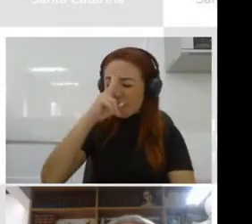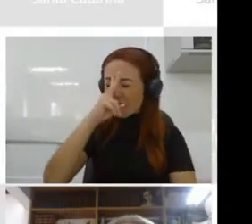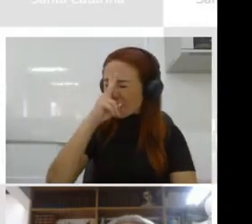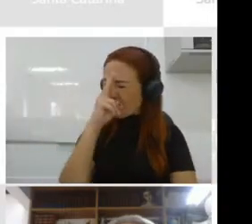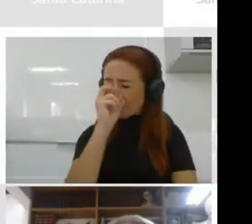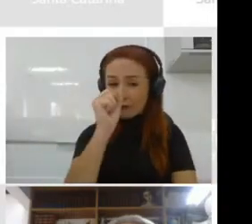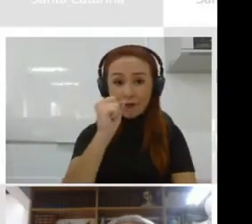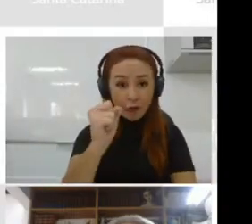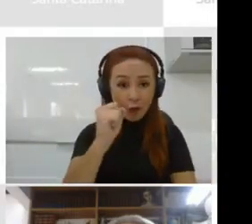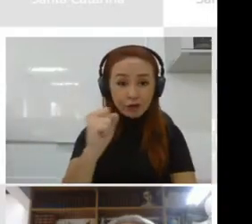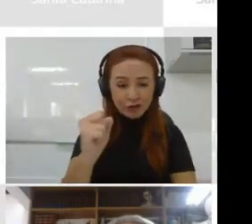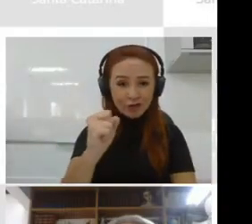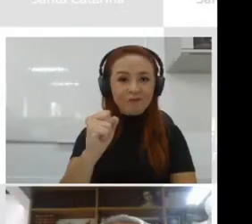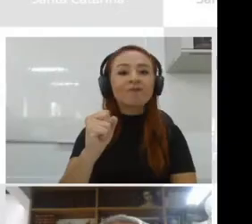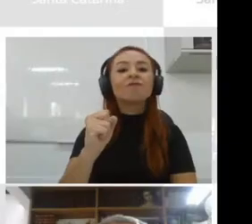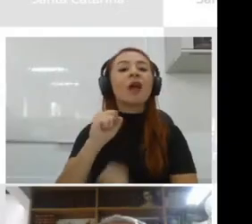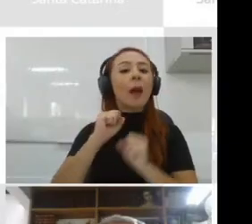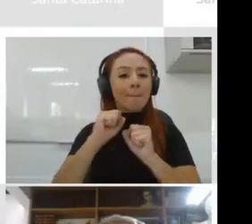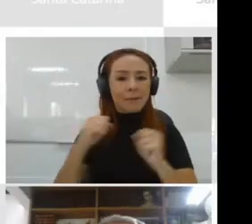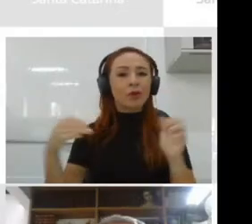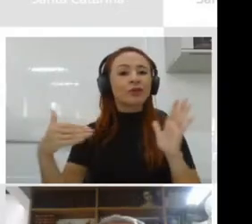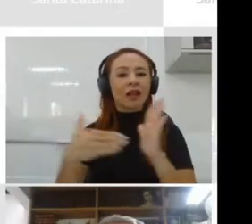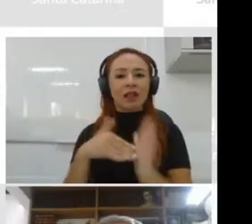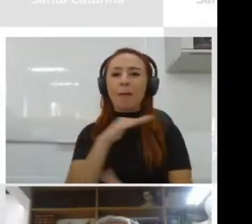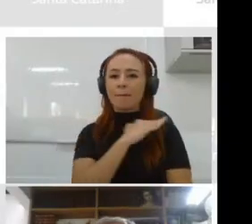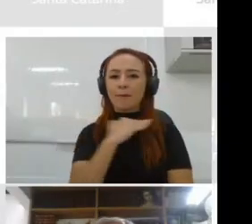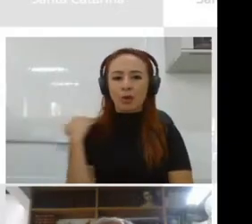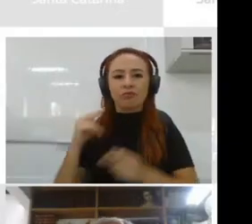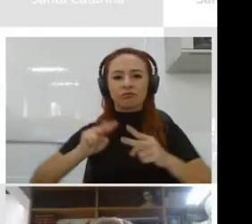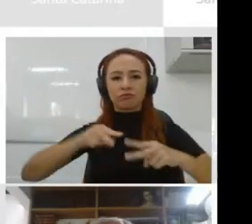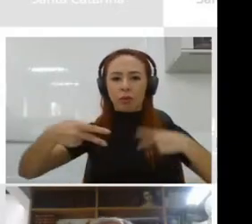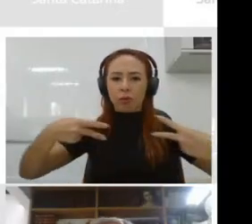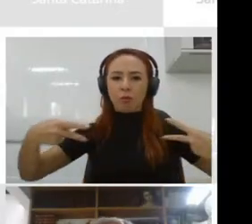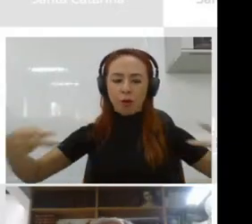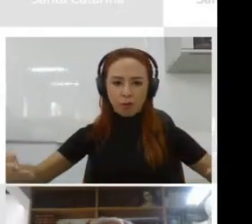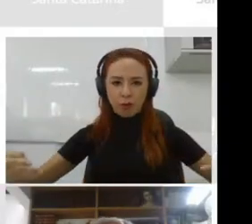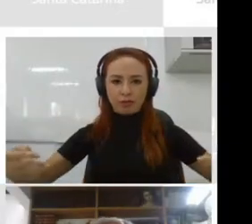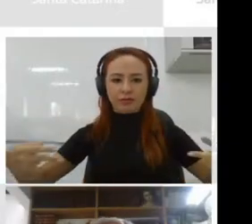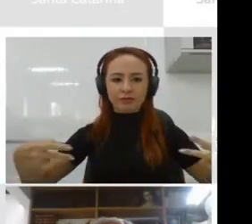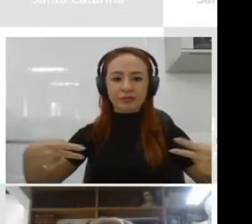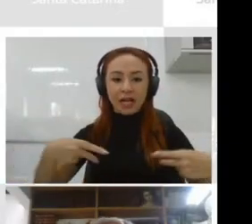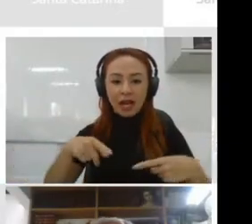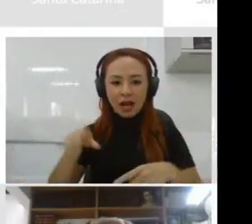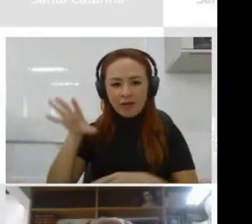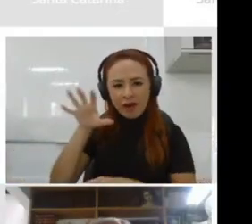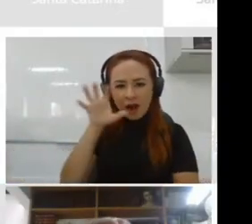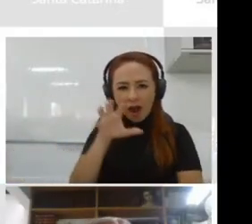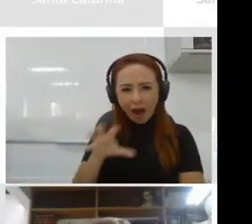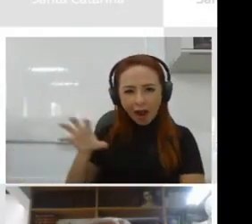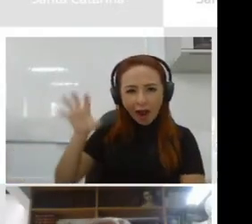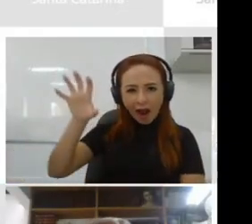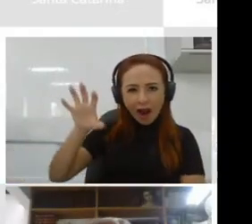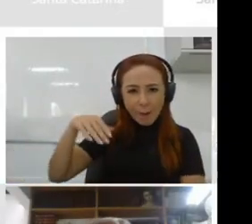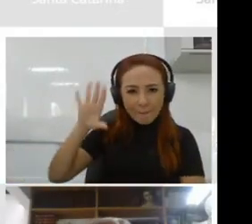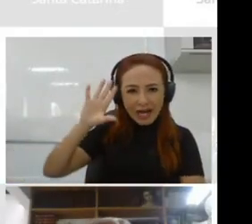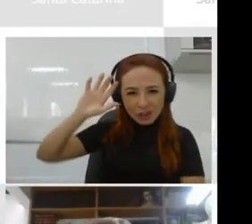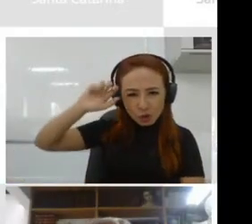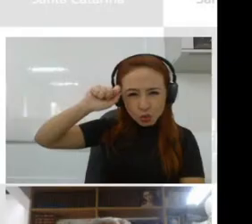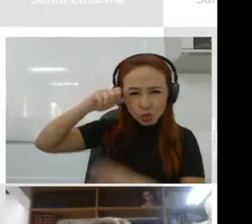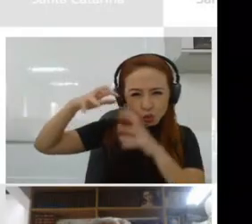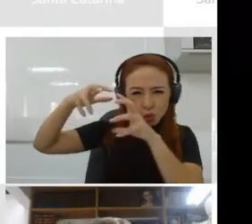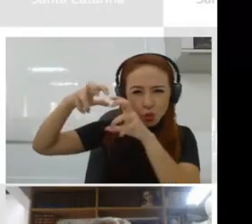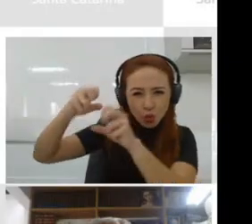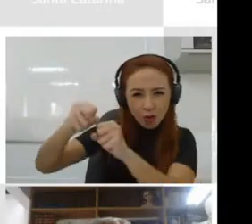anômalas com potencial mortífero. E aí vocês veem onde está mais escuro aqui são as regiões do Brasil, do mundo, quero dizer,